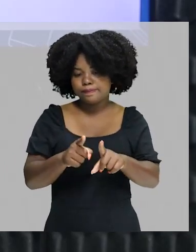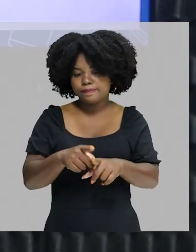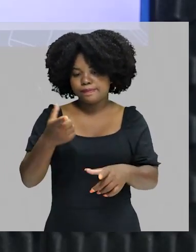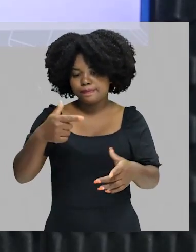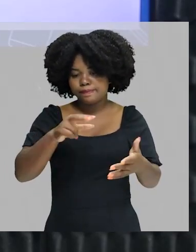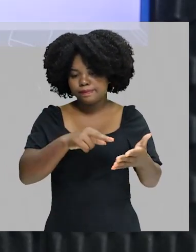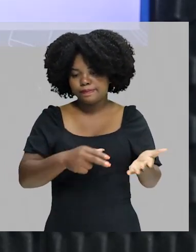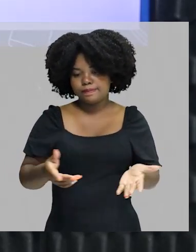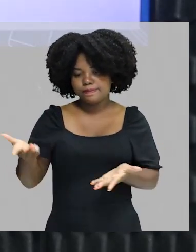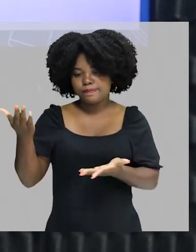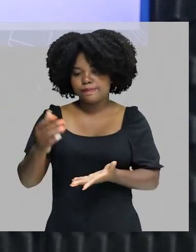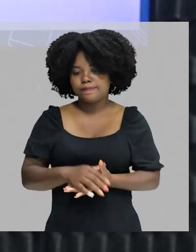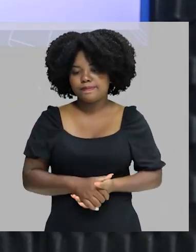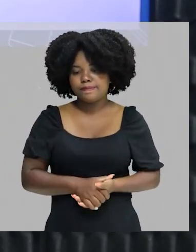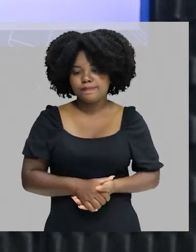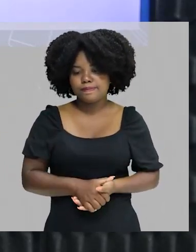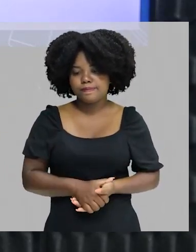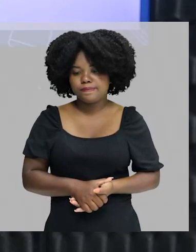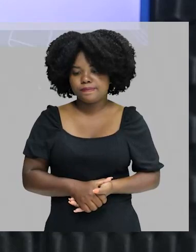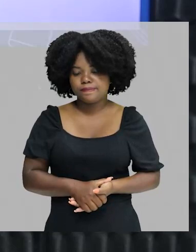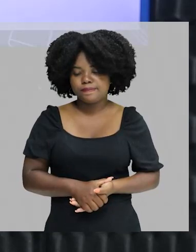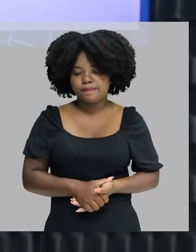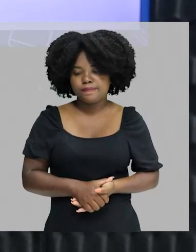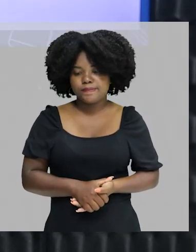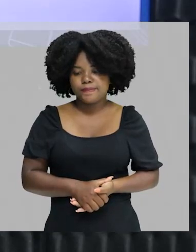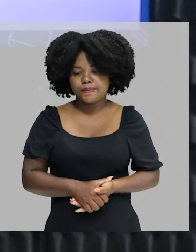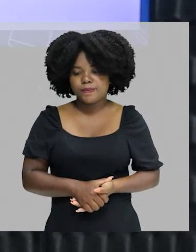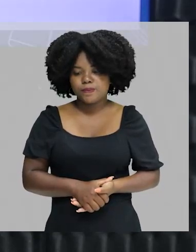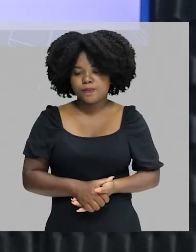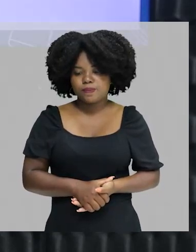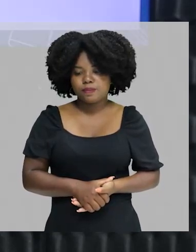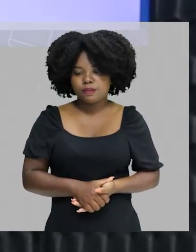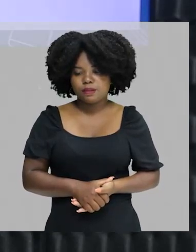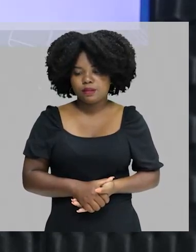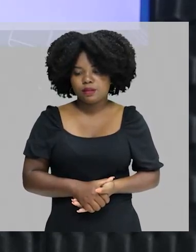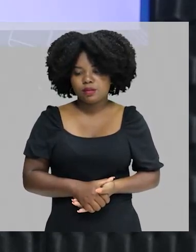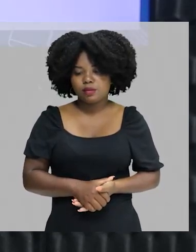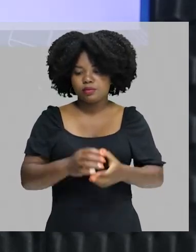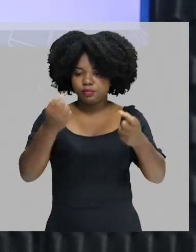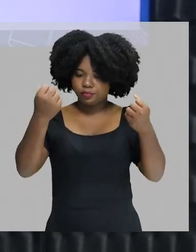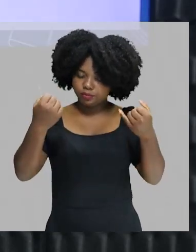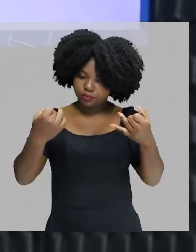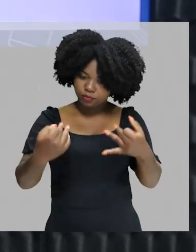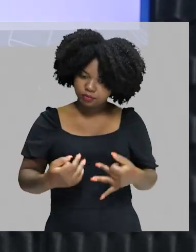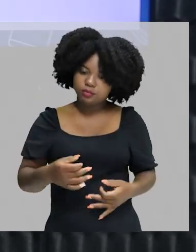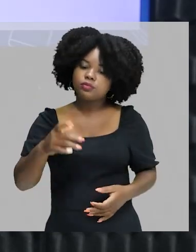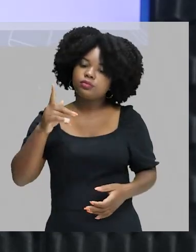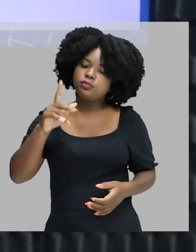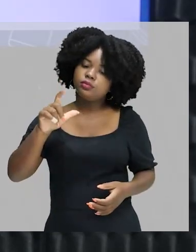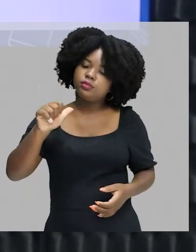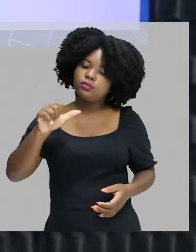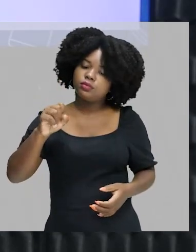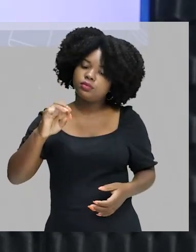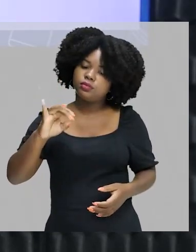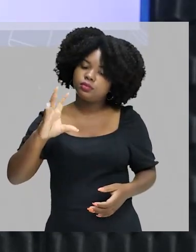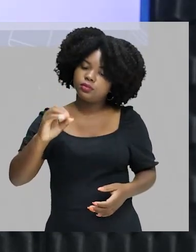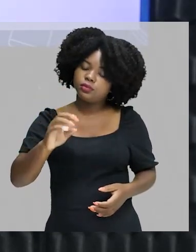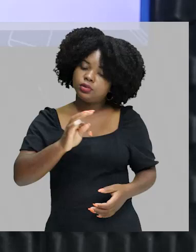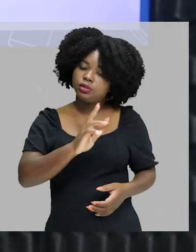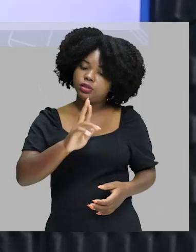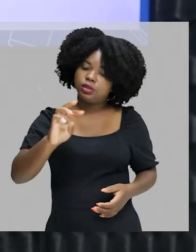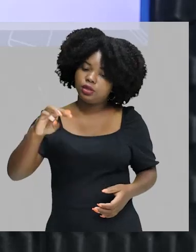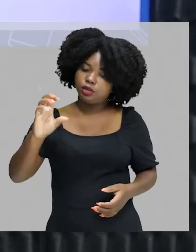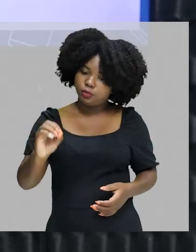Os polímeros tridimensionais são termofixos. Falamos dos termoplásticos, que